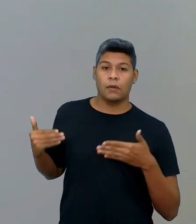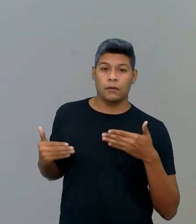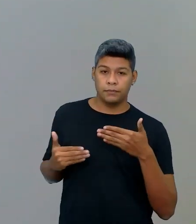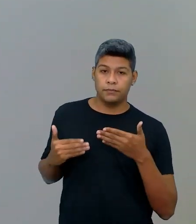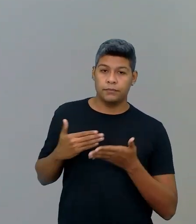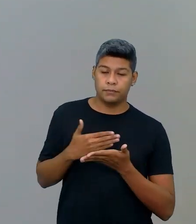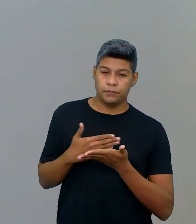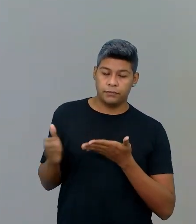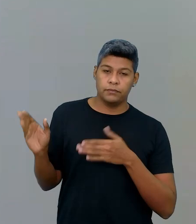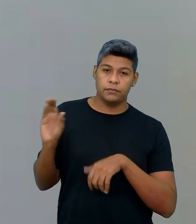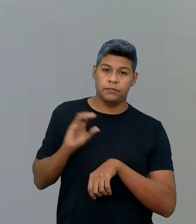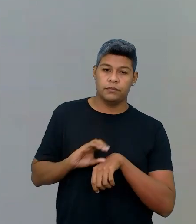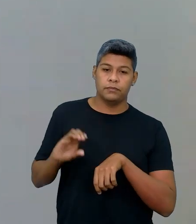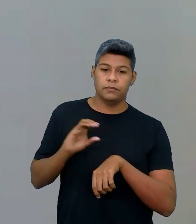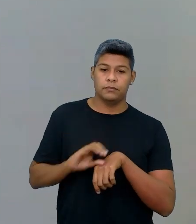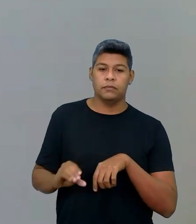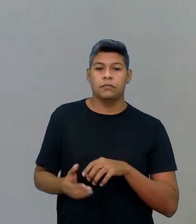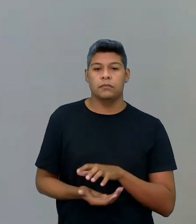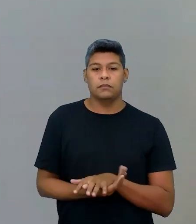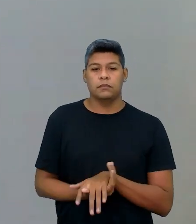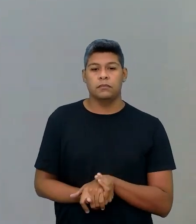a nossa formação.